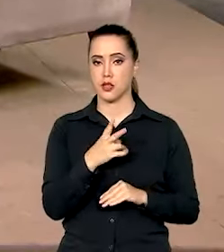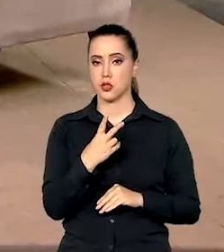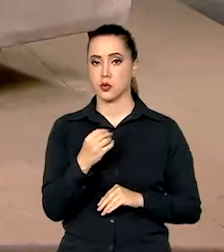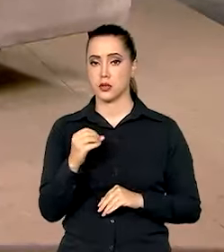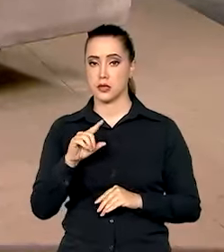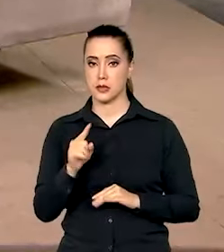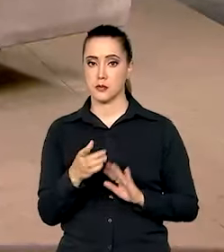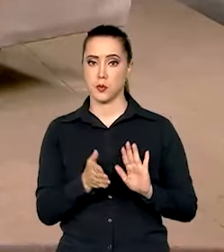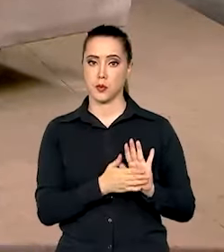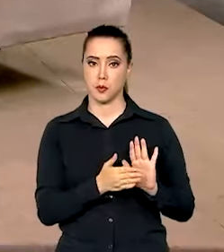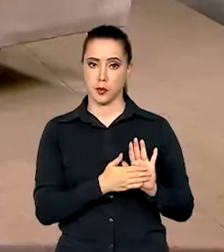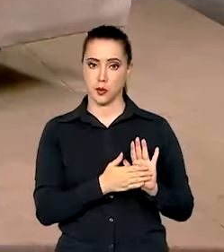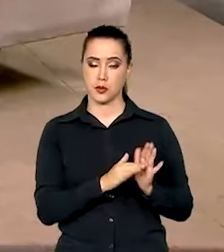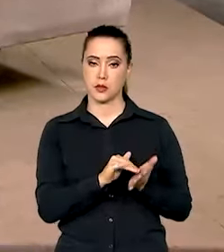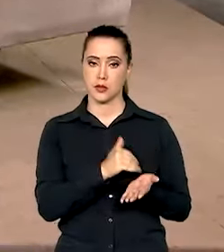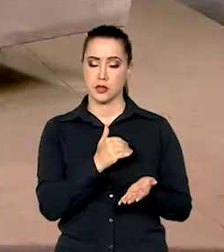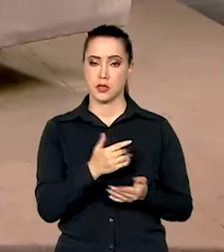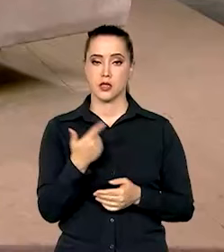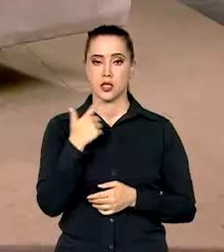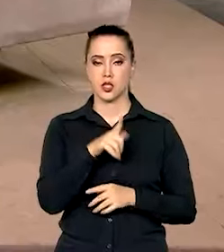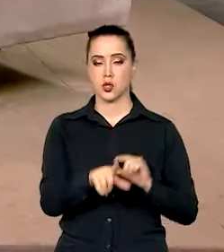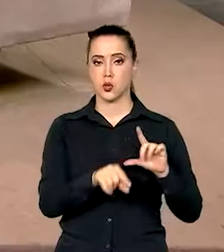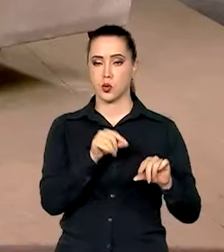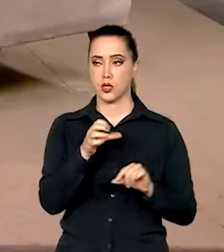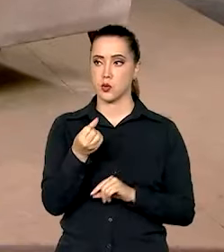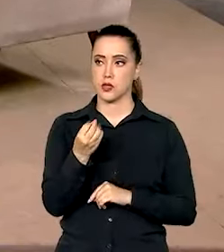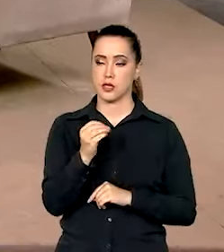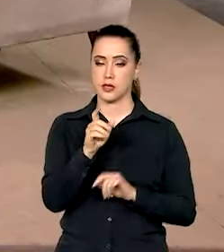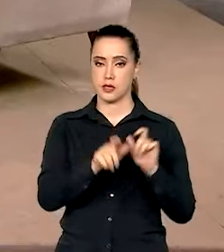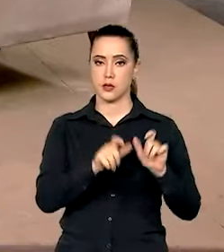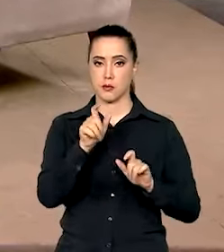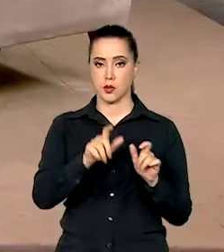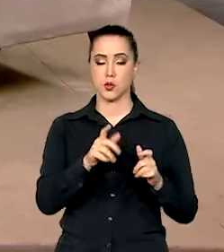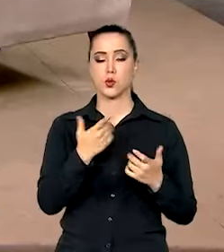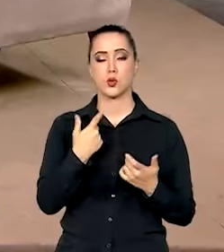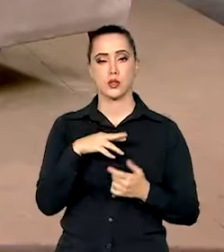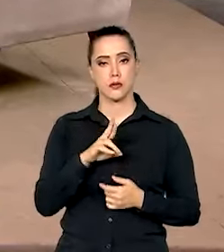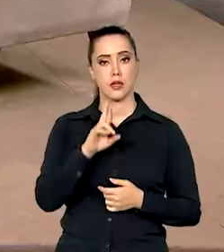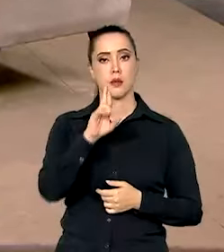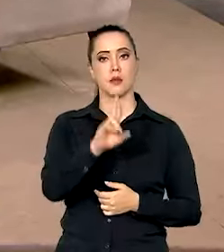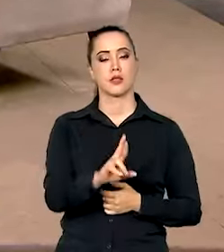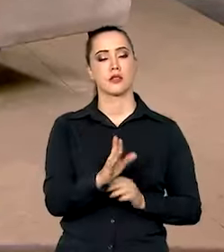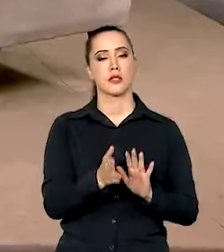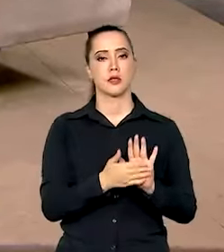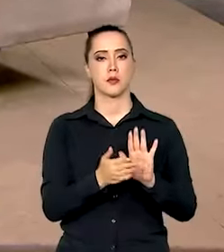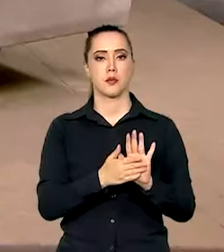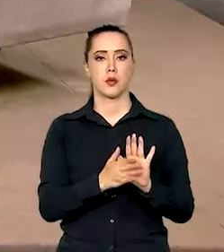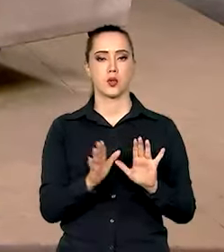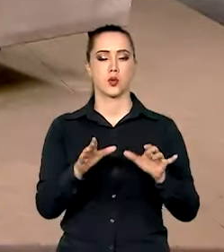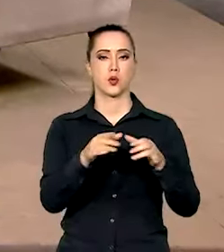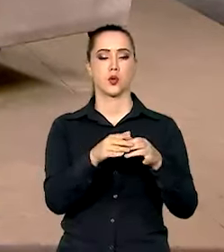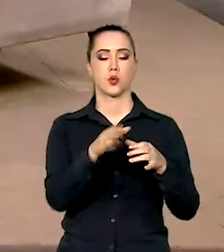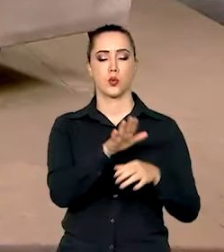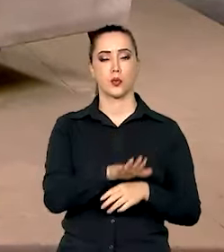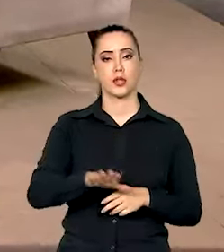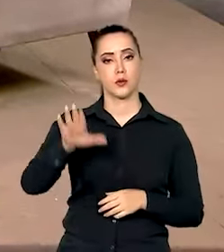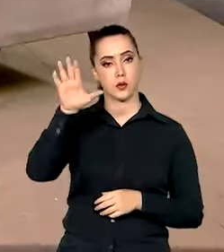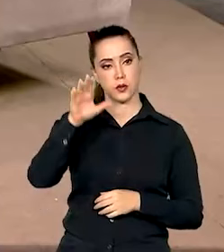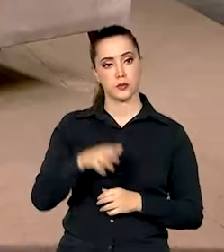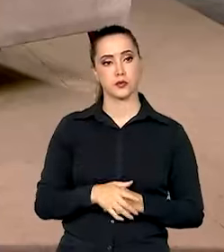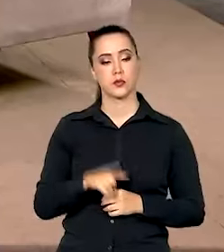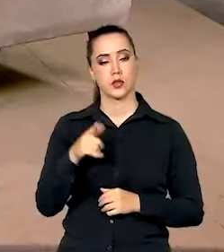propostas registradas. E elegemos 60 delegados e delegadas que vão representar essas propostas na etapa nacional. Então,